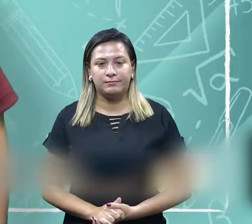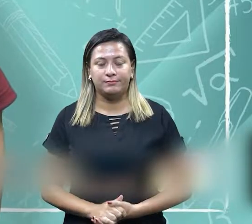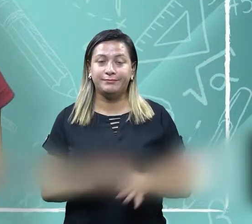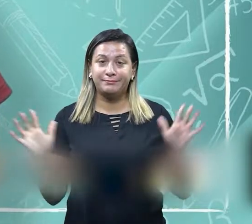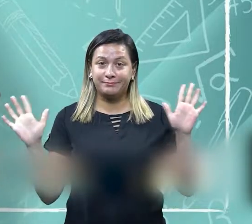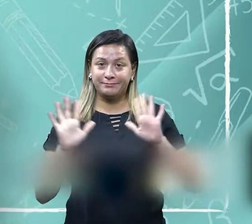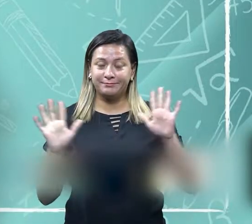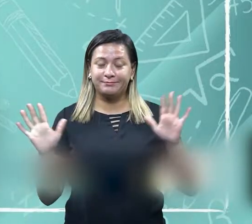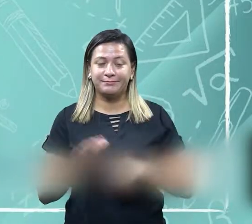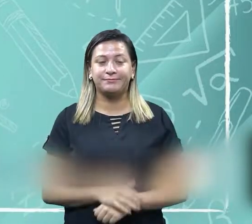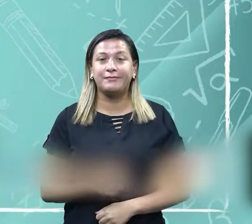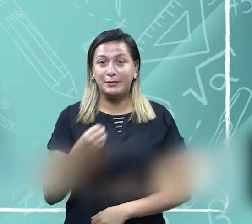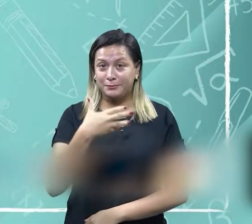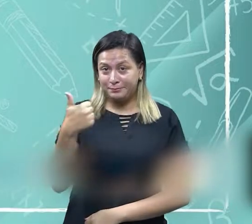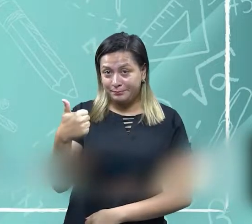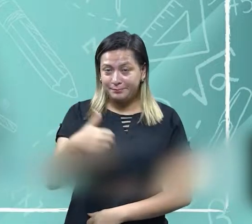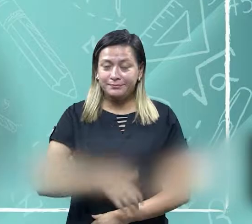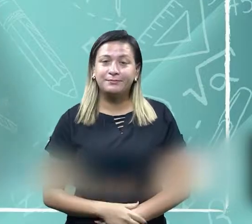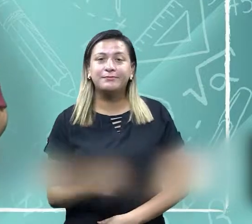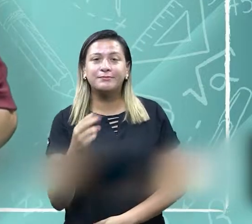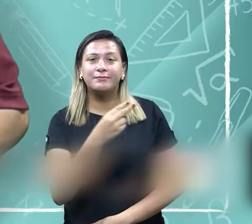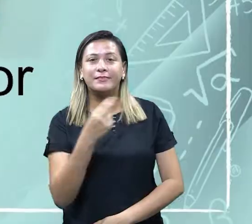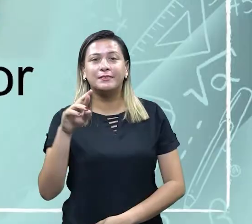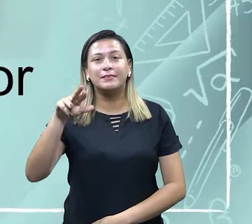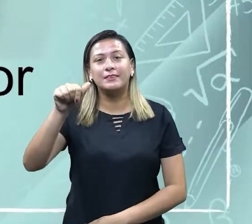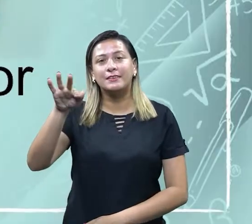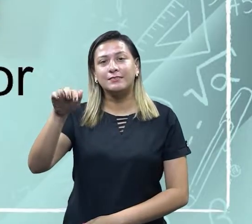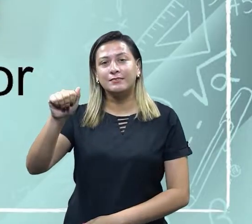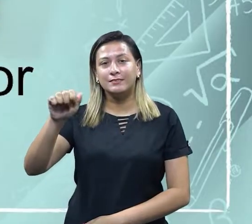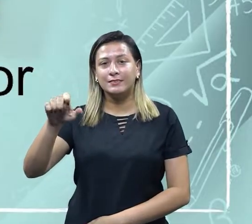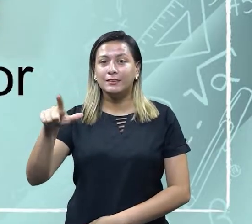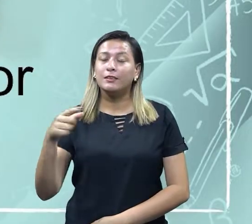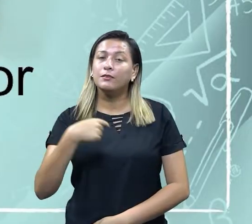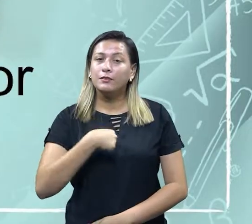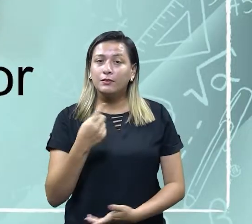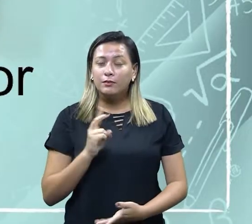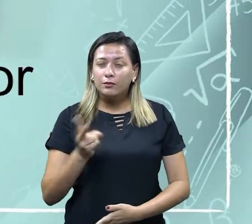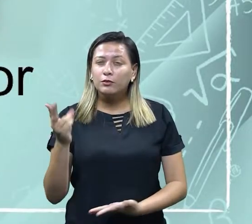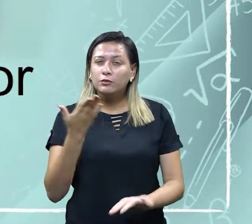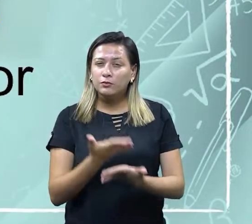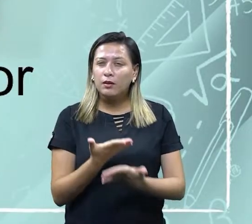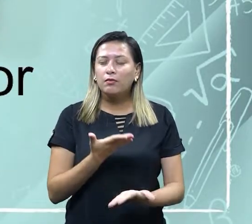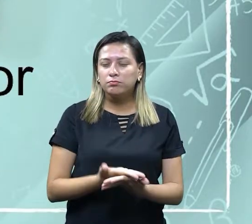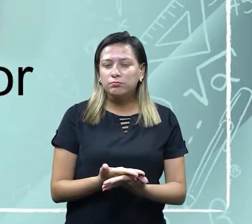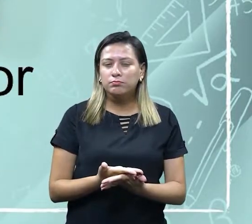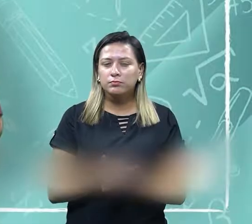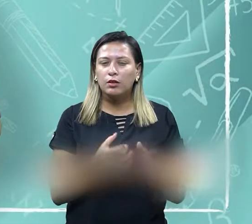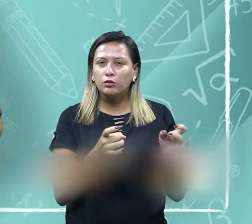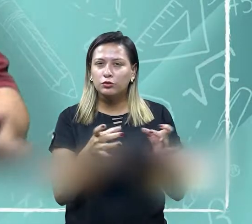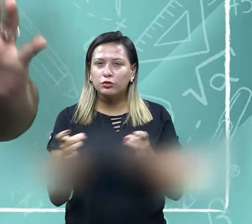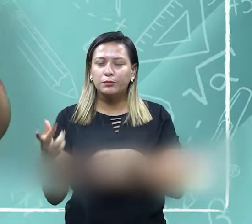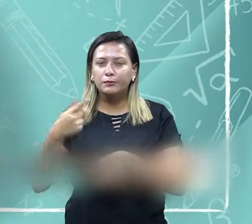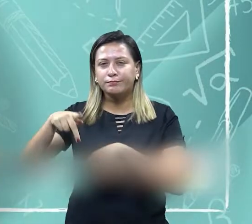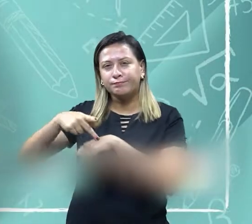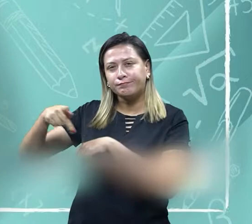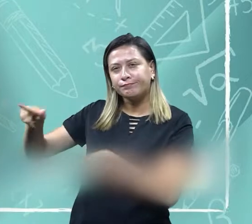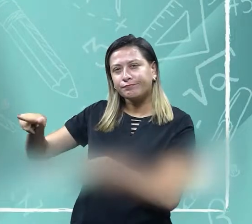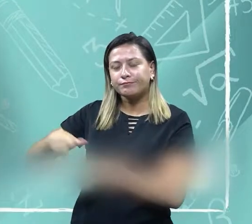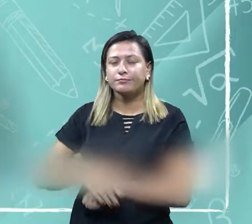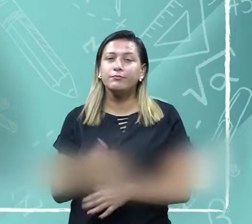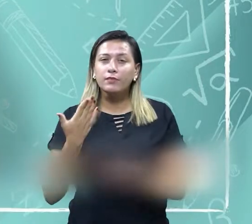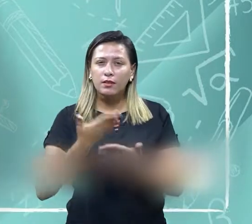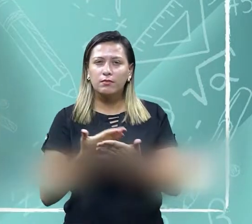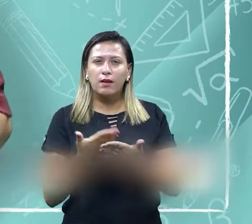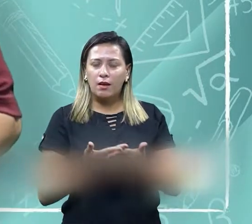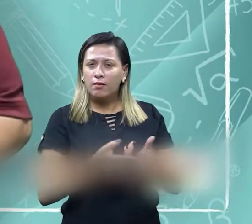Olá, tudo bom? Sou o professor Rafael, vou dar continuidade falando sobre comércio exterior. Na aula passada nós falamos